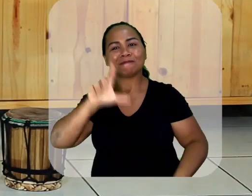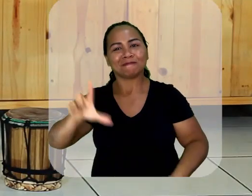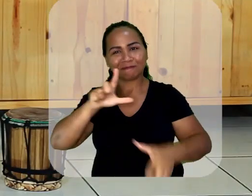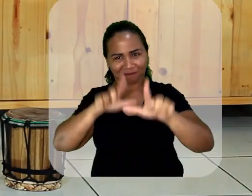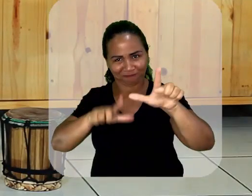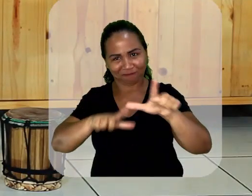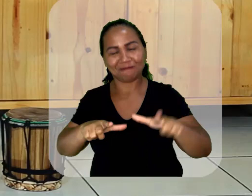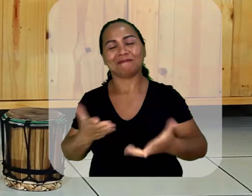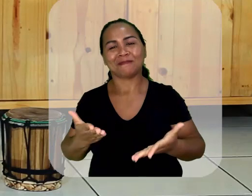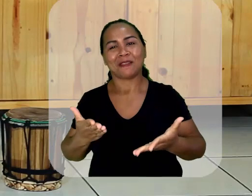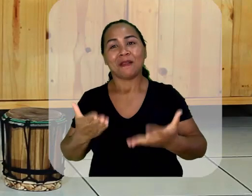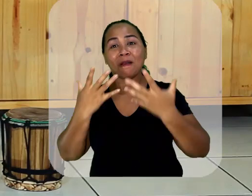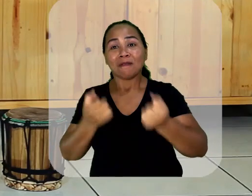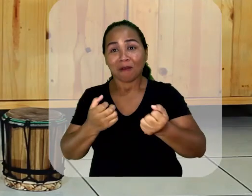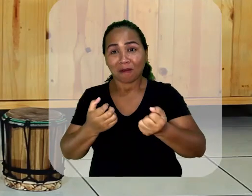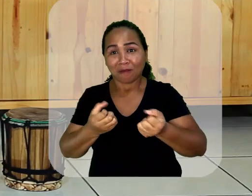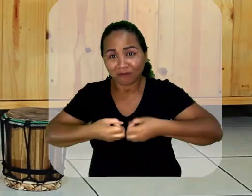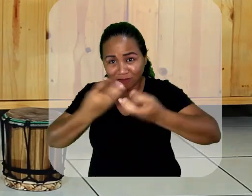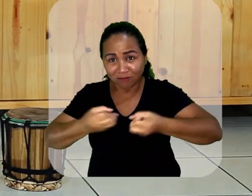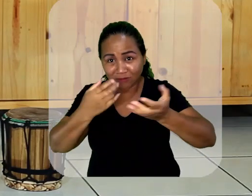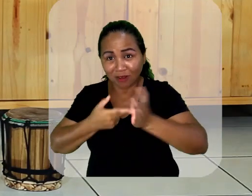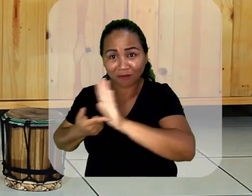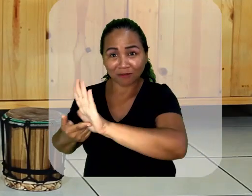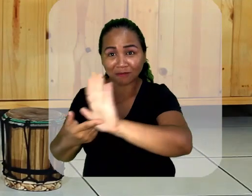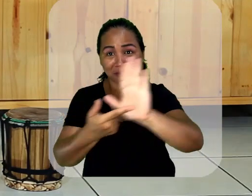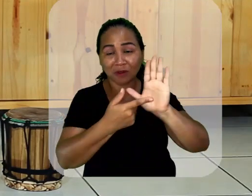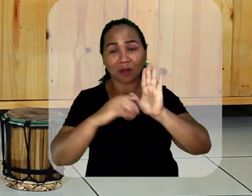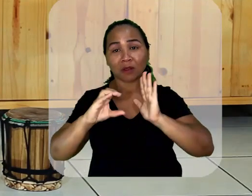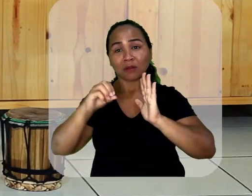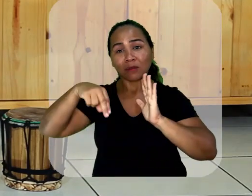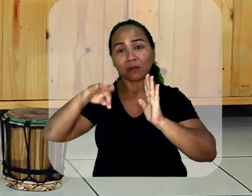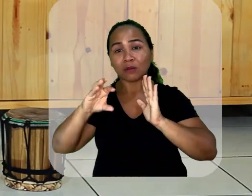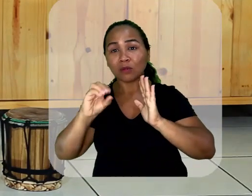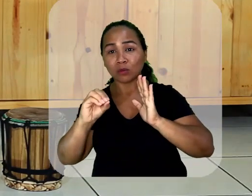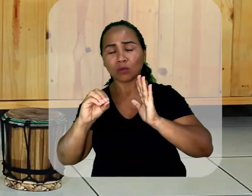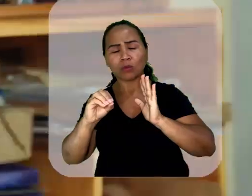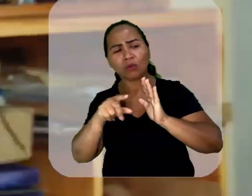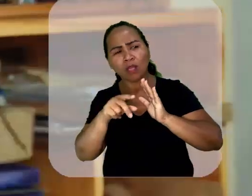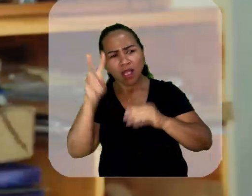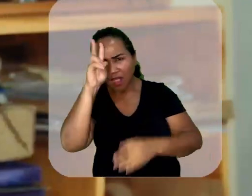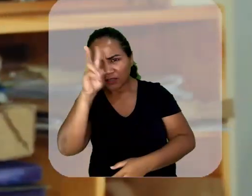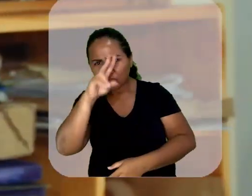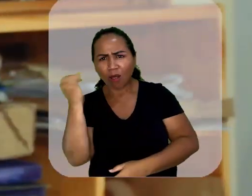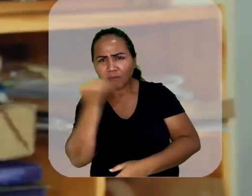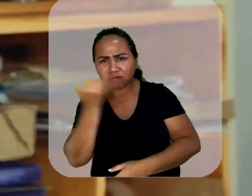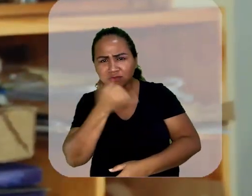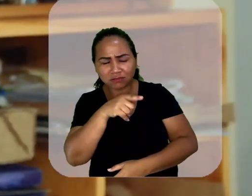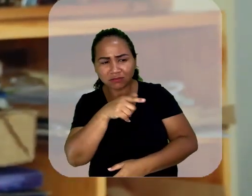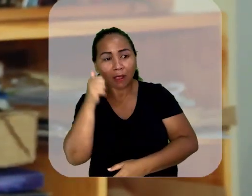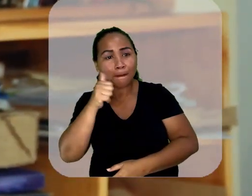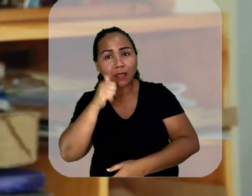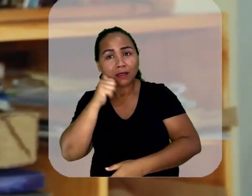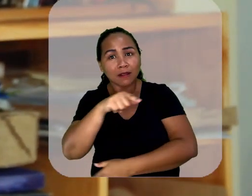quero trazer para vocês um conto que ele está na voz de uma menina muito especial do livro, que é a